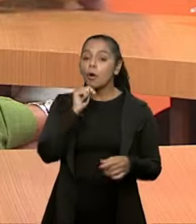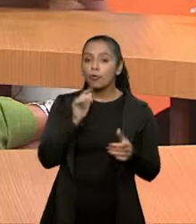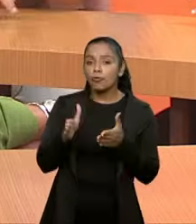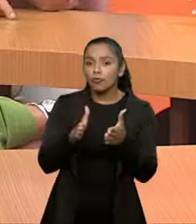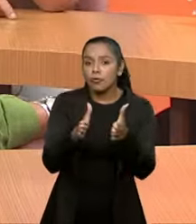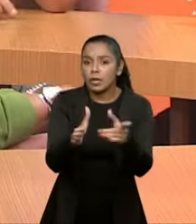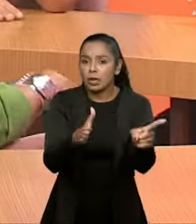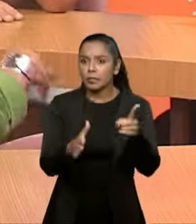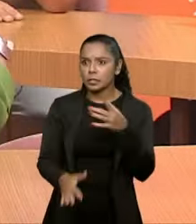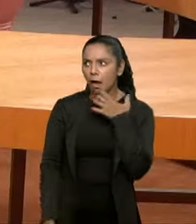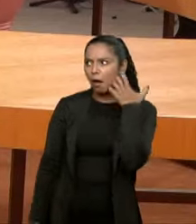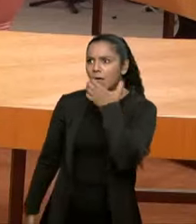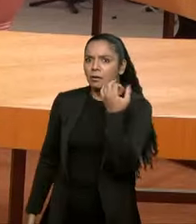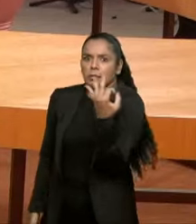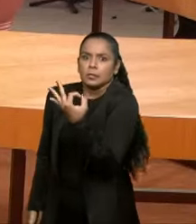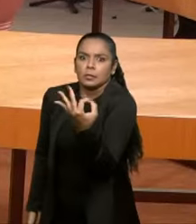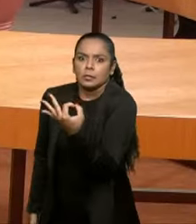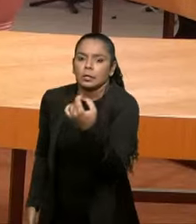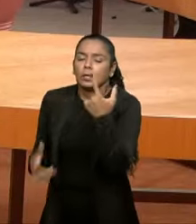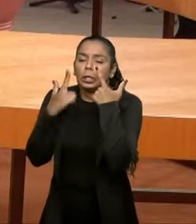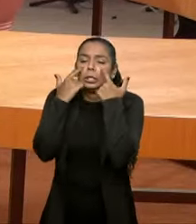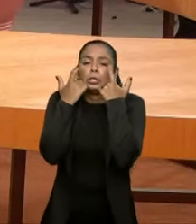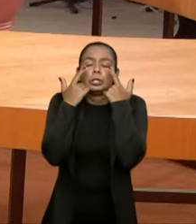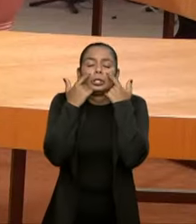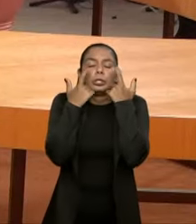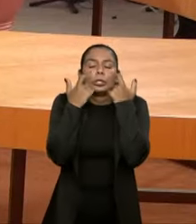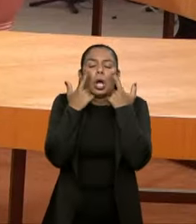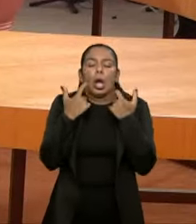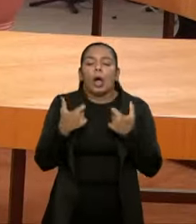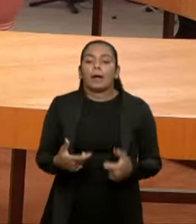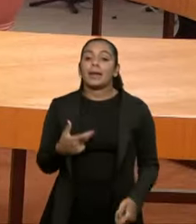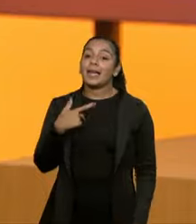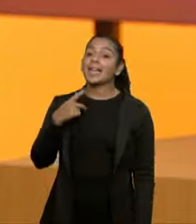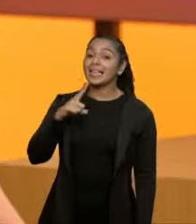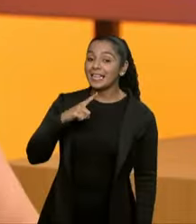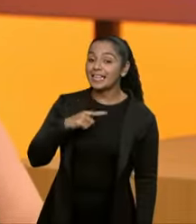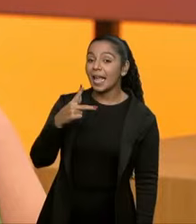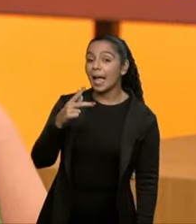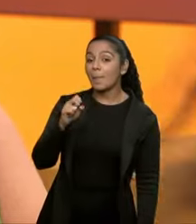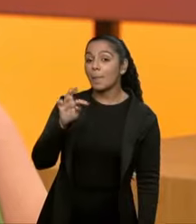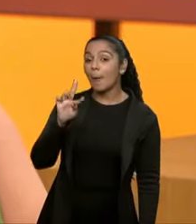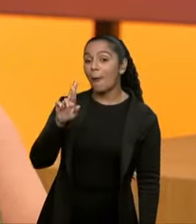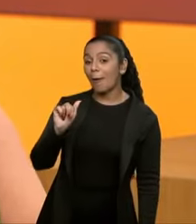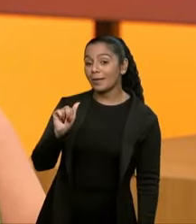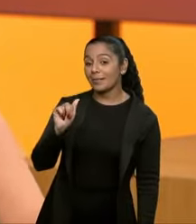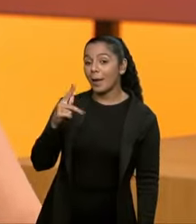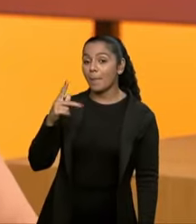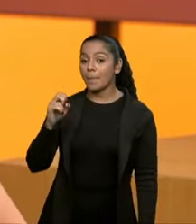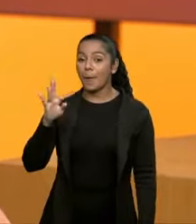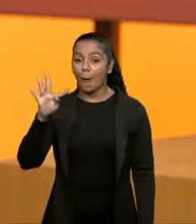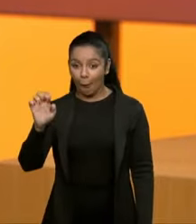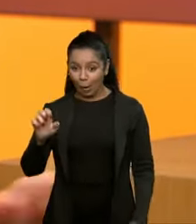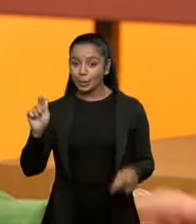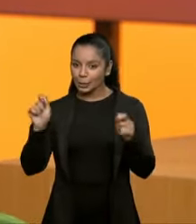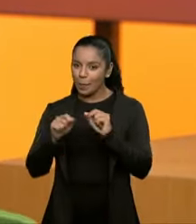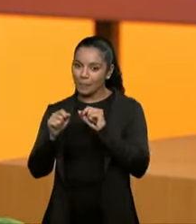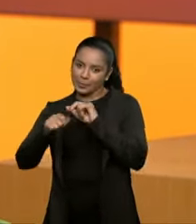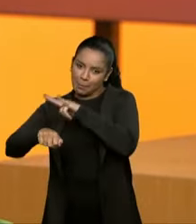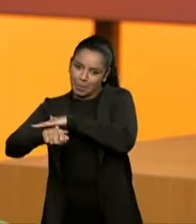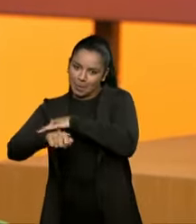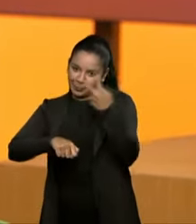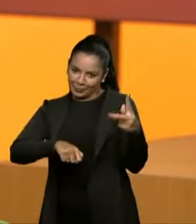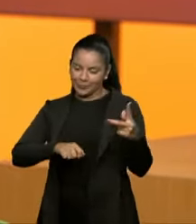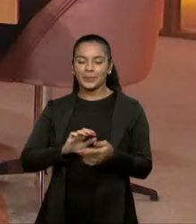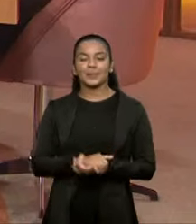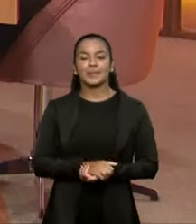na calça. Não, tem porta-pote. Tem porta-pote. Tem porta-pote. Tem porta-pote. Tem copiloto nessa história